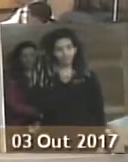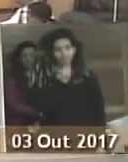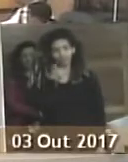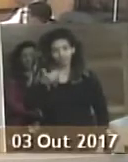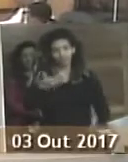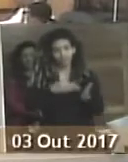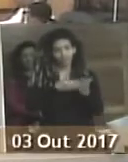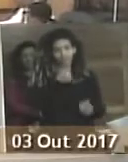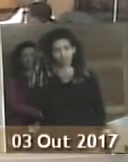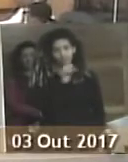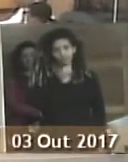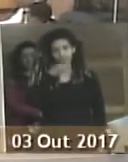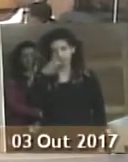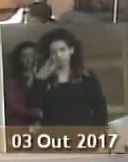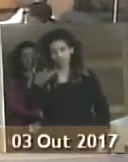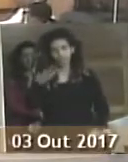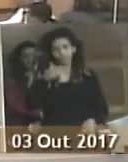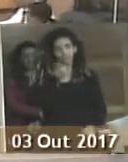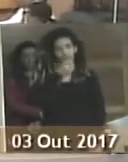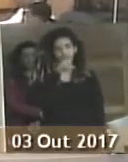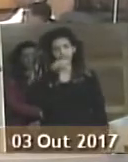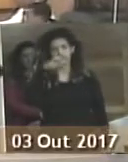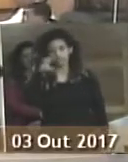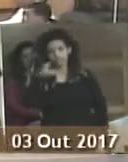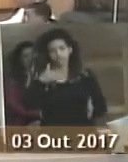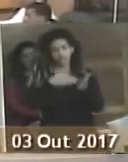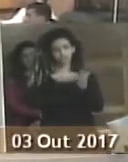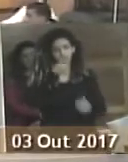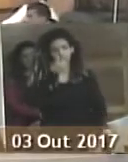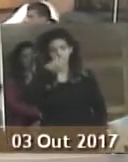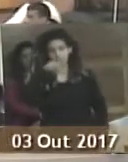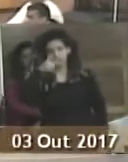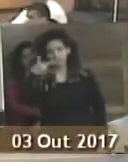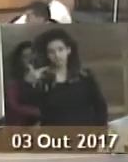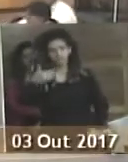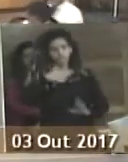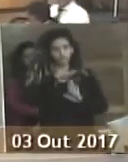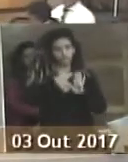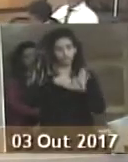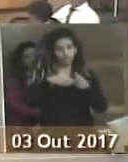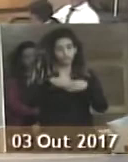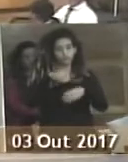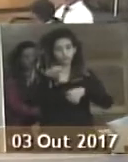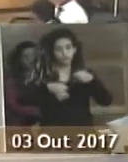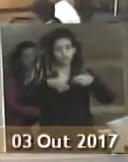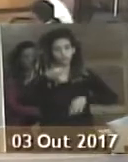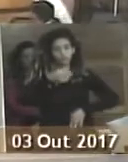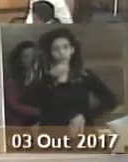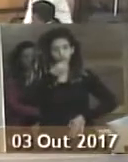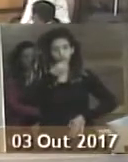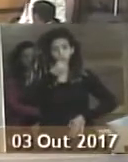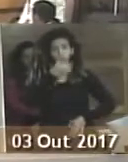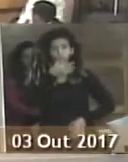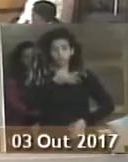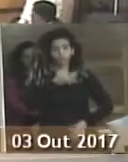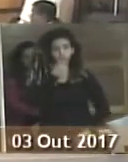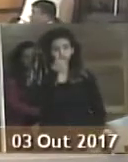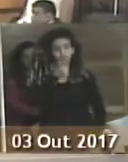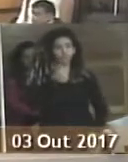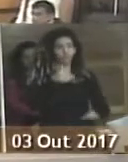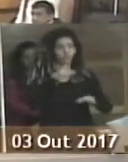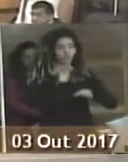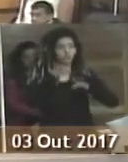e 185 ao 192, todos da Comissão de Justiça, opinando favoravelmente aos projetos de decreto legislativo número 27,